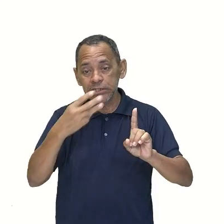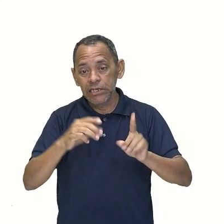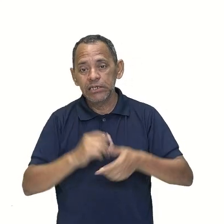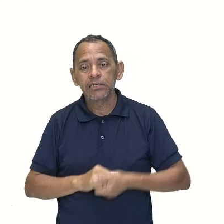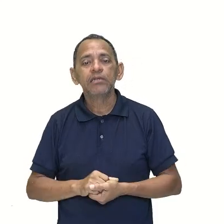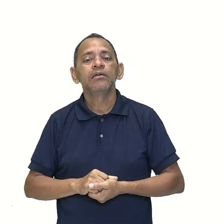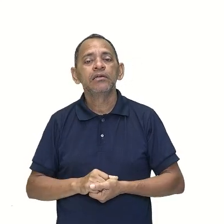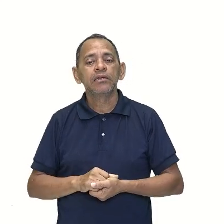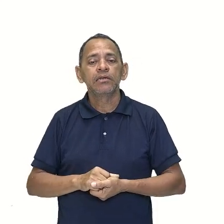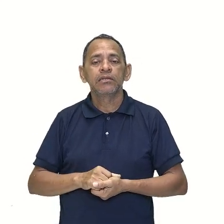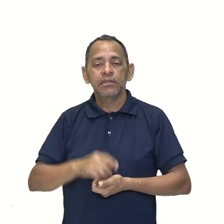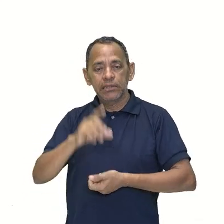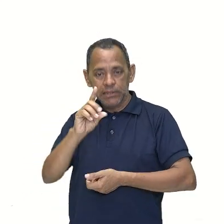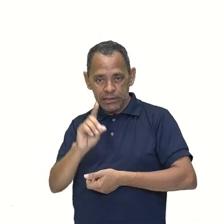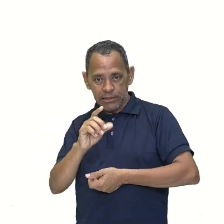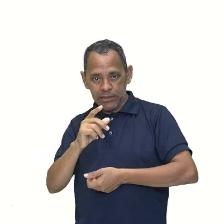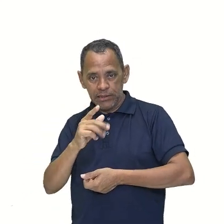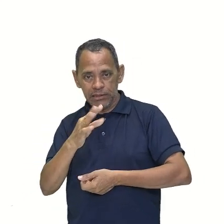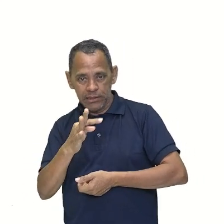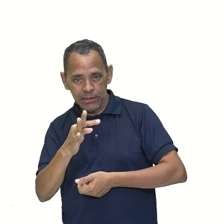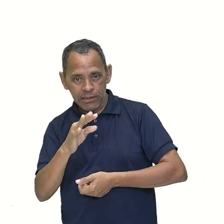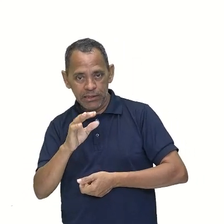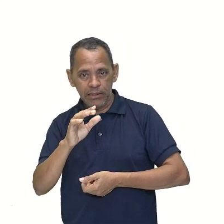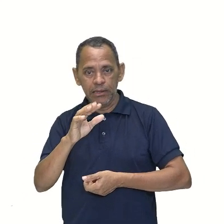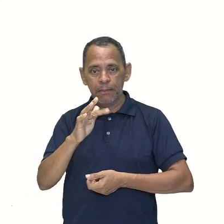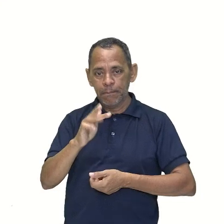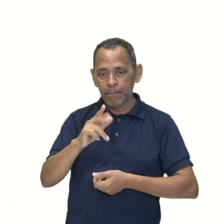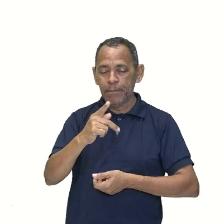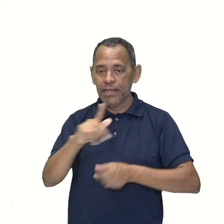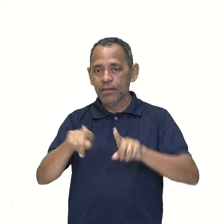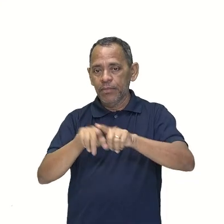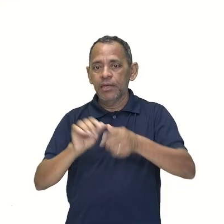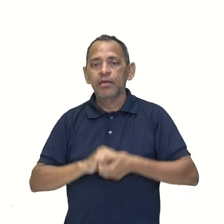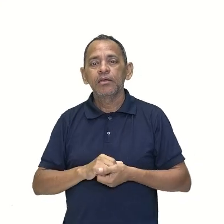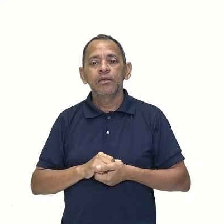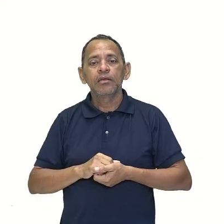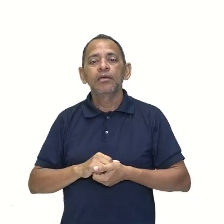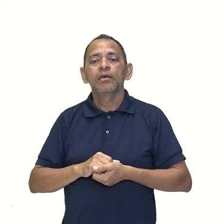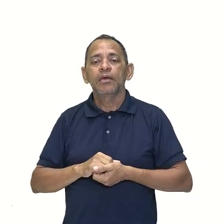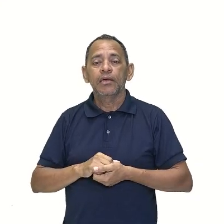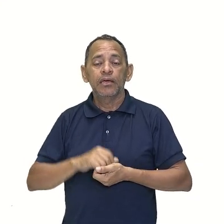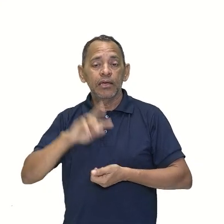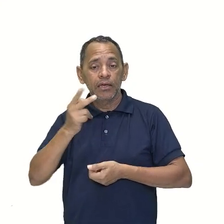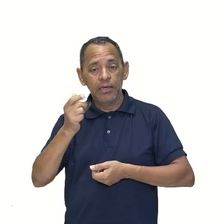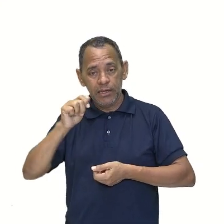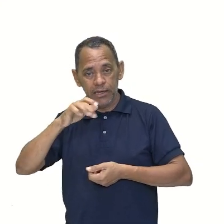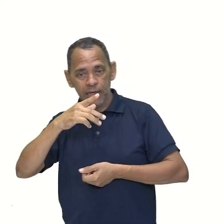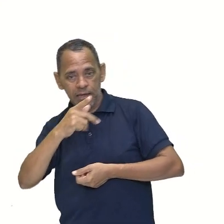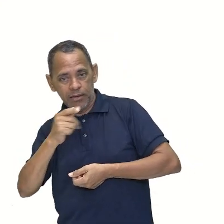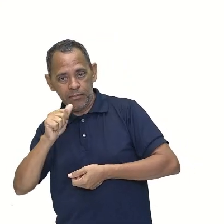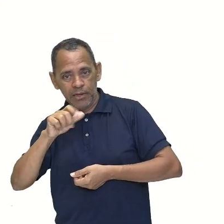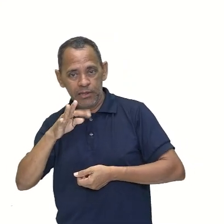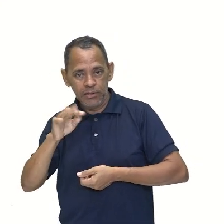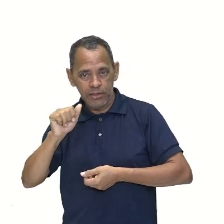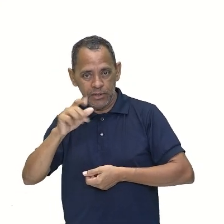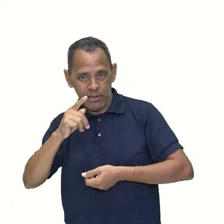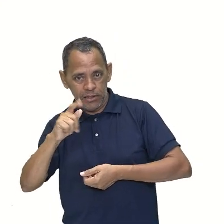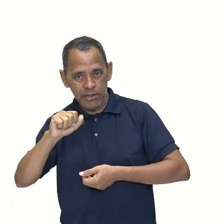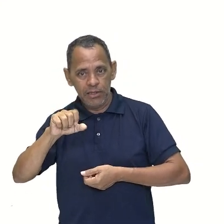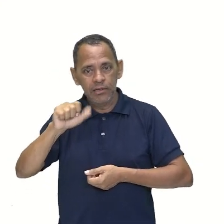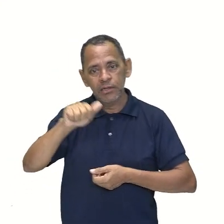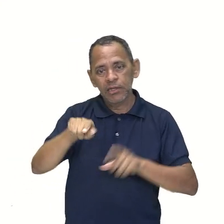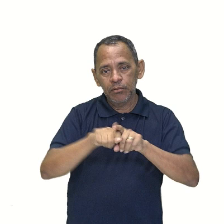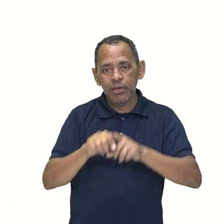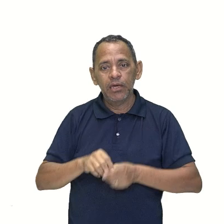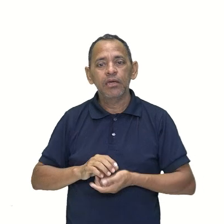DTP e também contra a hepatite A, certo? Com os adolescentes e adultos, nós vamos ter a disponibilidade